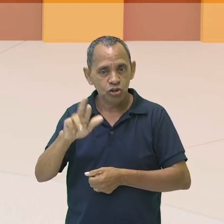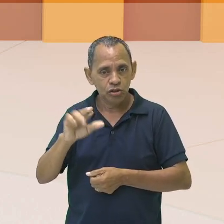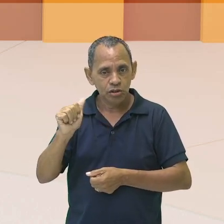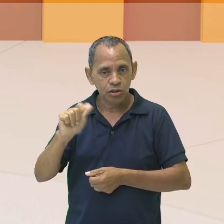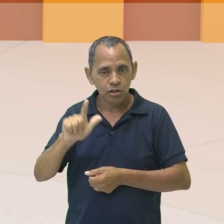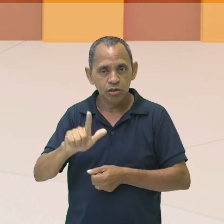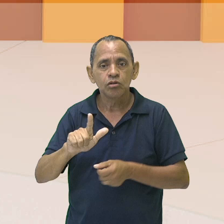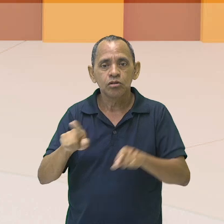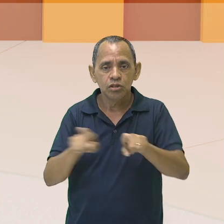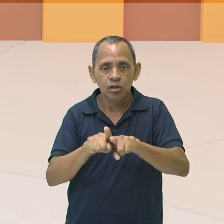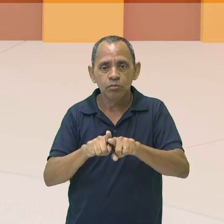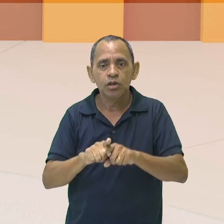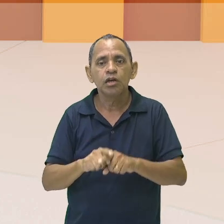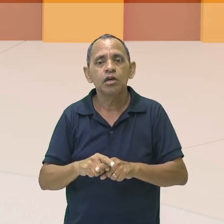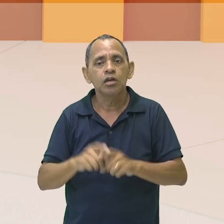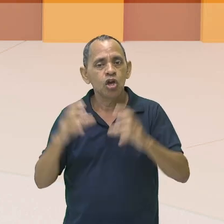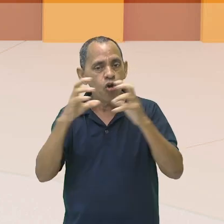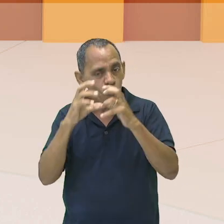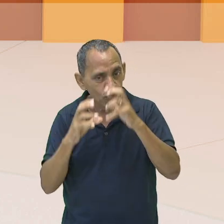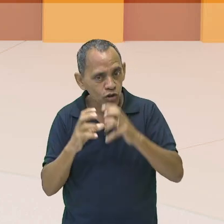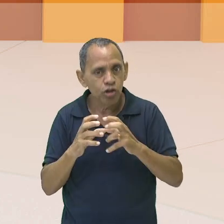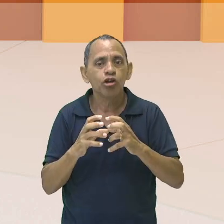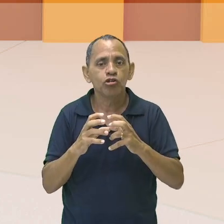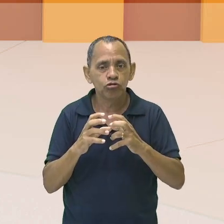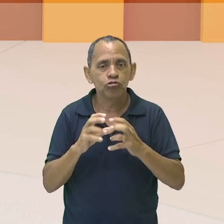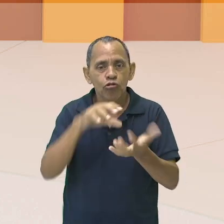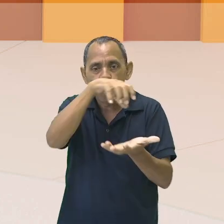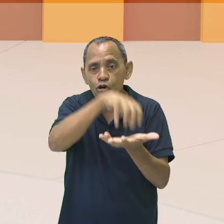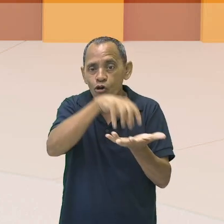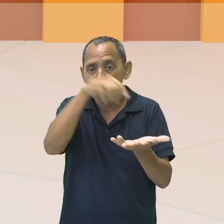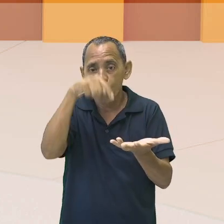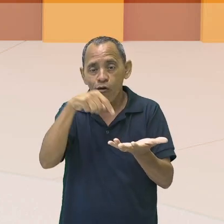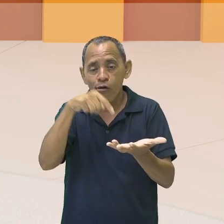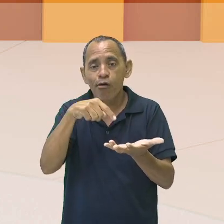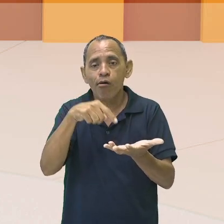começam a entrar em conflito com o órgão para, obviamente,